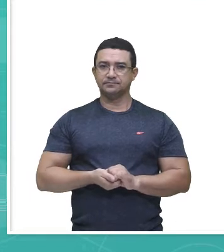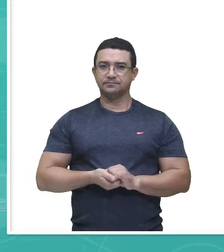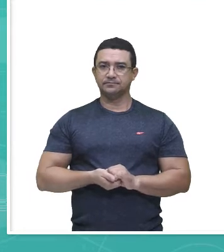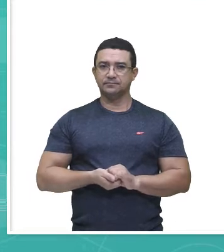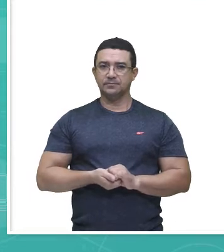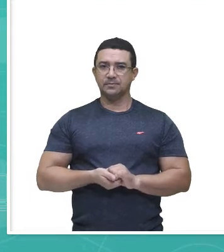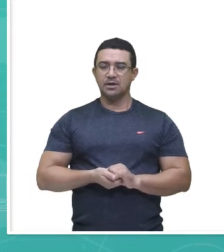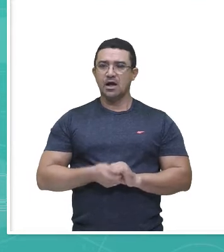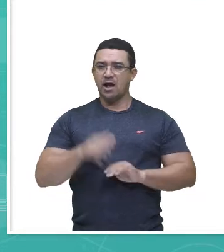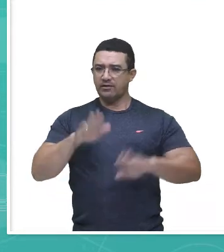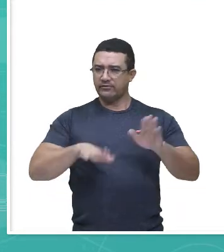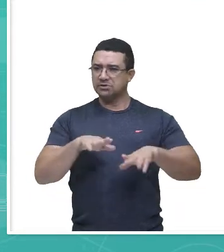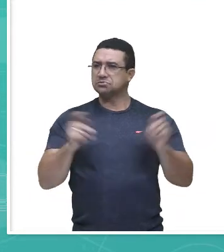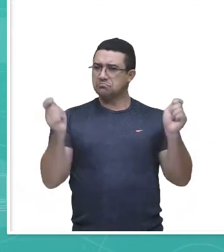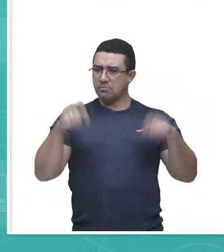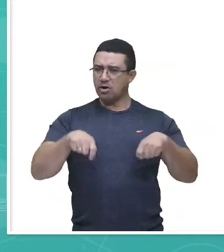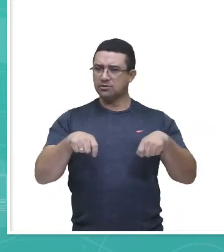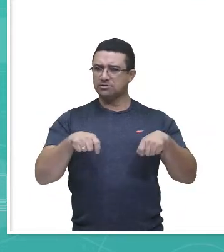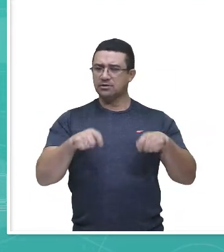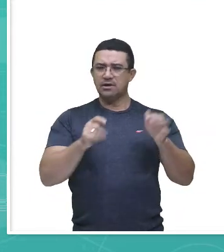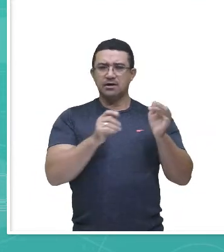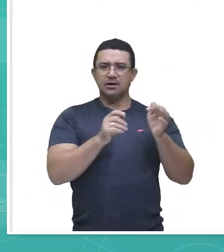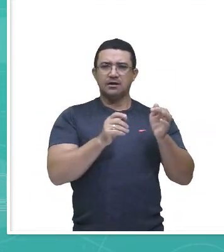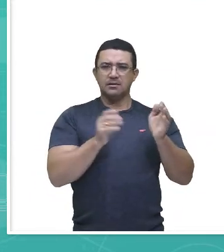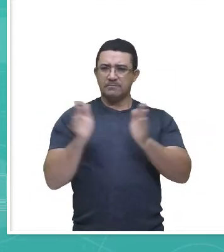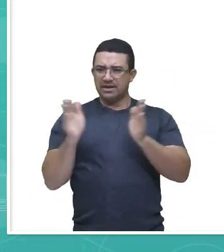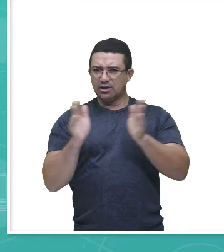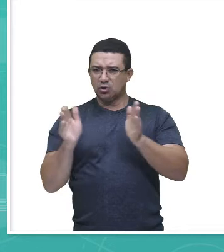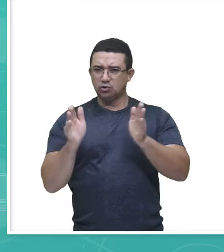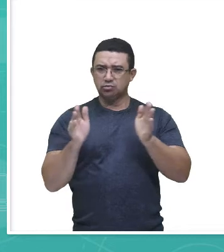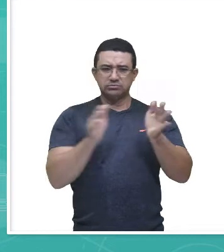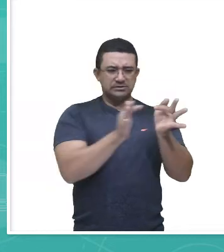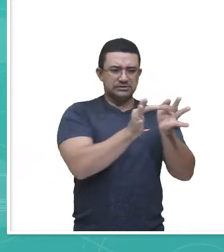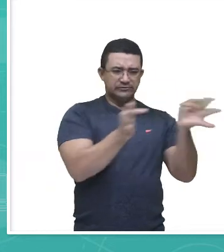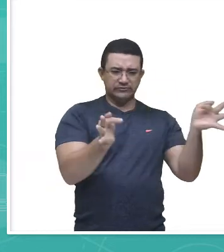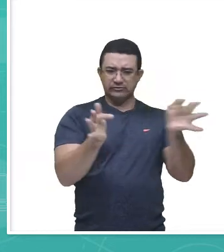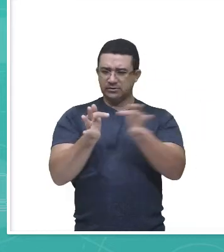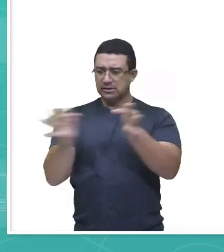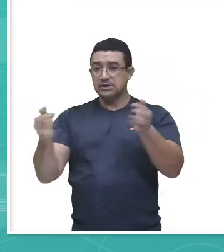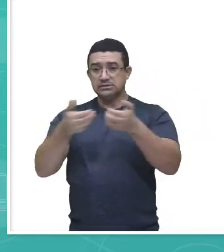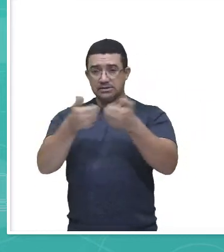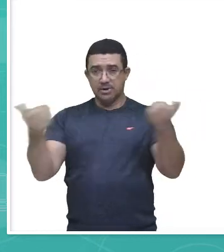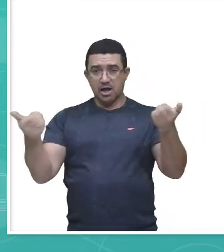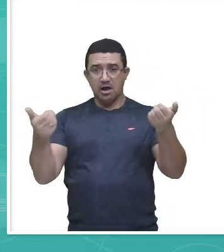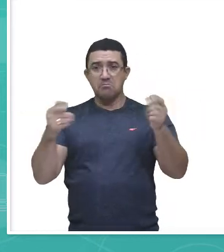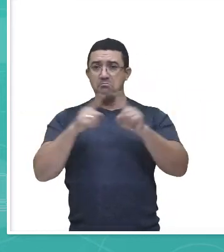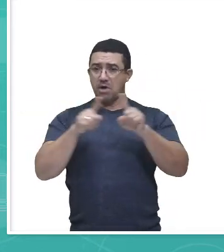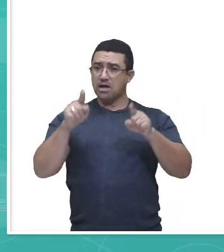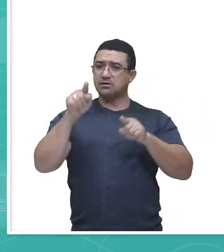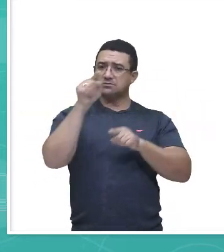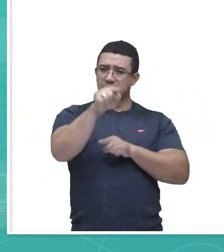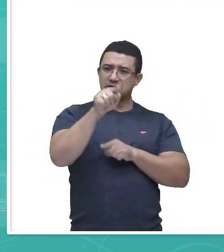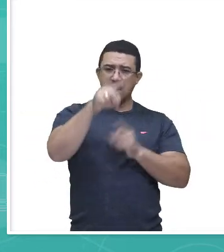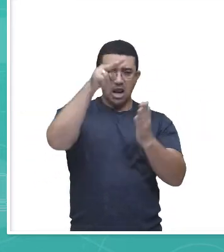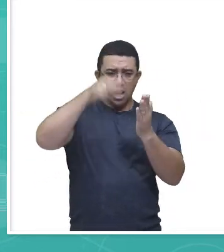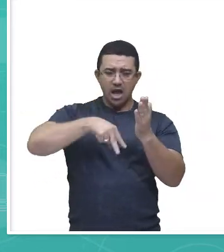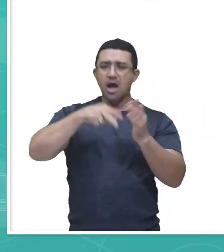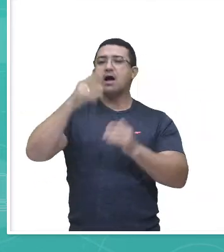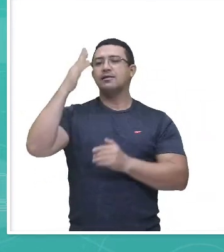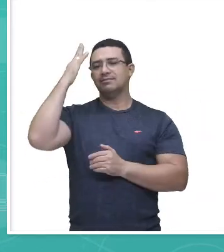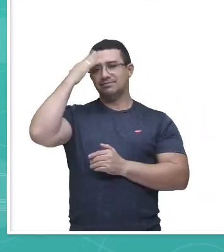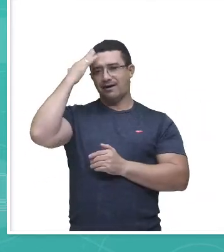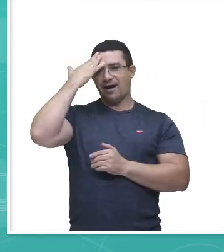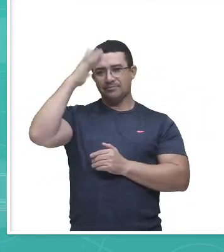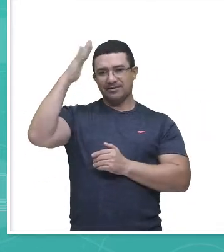até separar, vem o período, e eu posso separar e você vai compreender a ideia que cada uma traz, porque elas